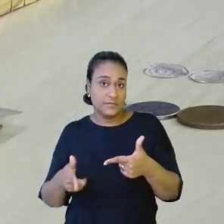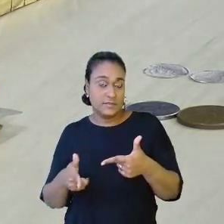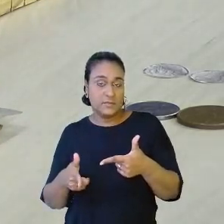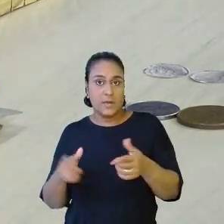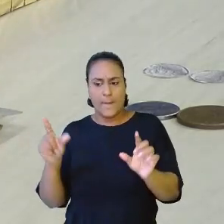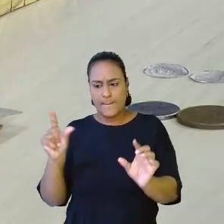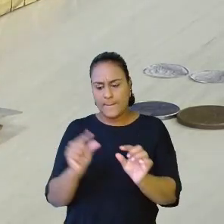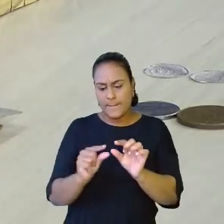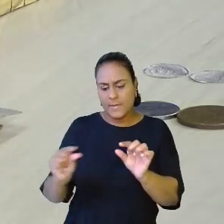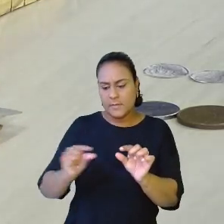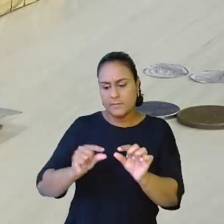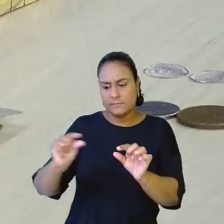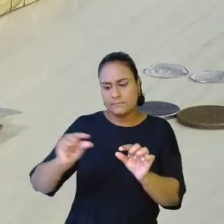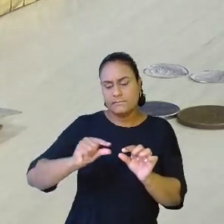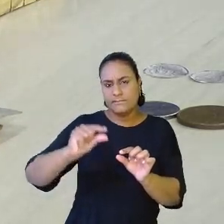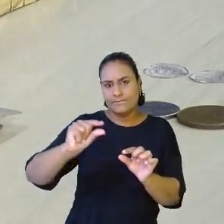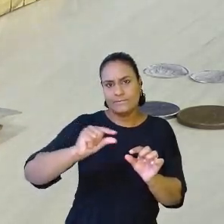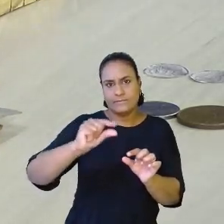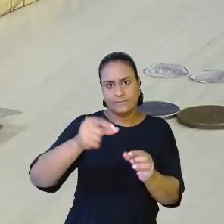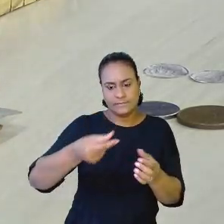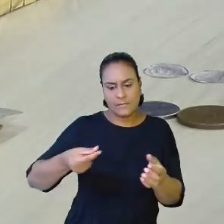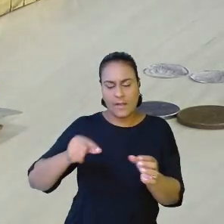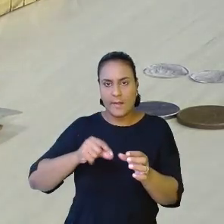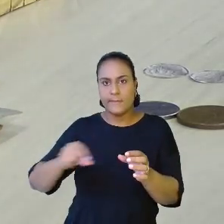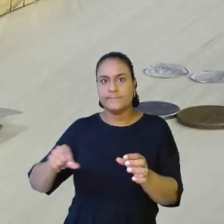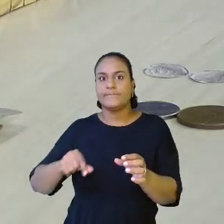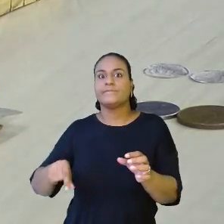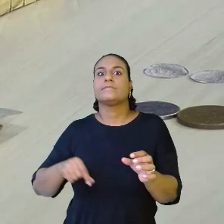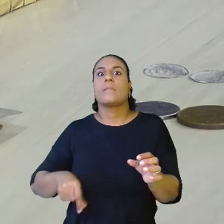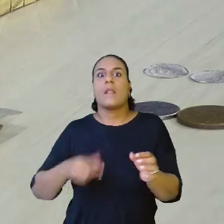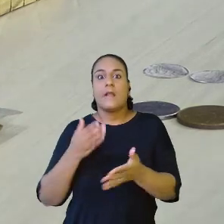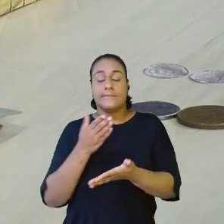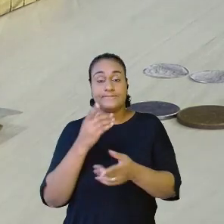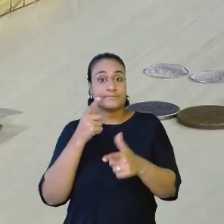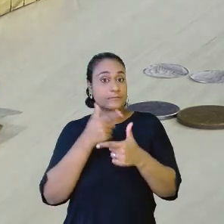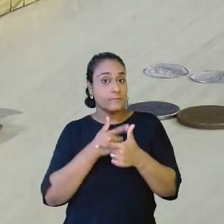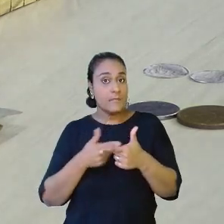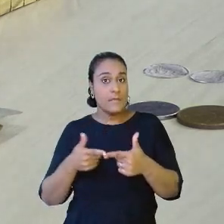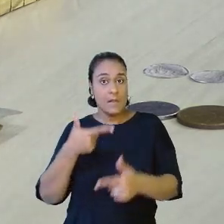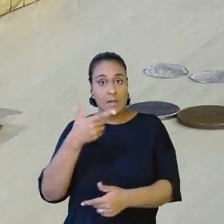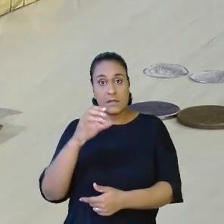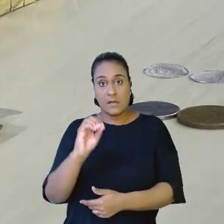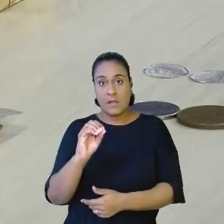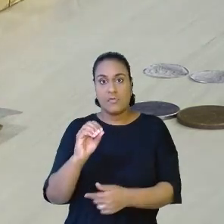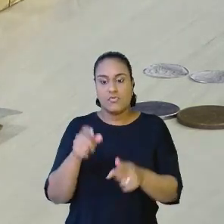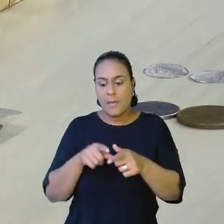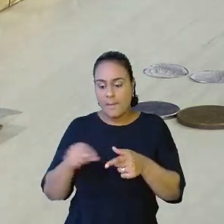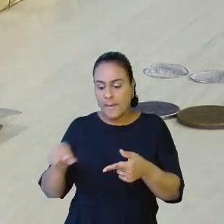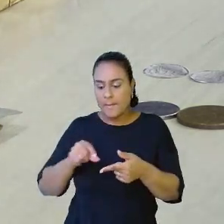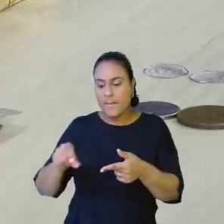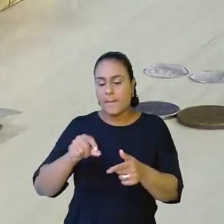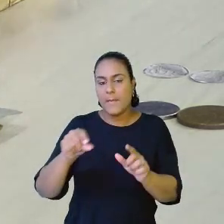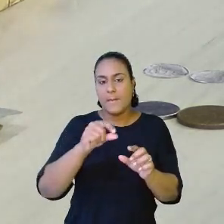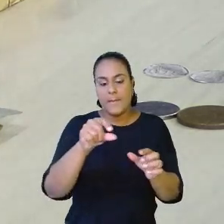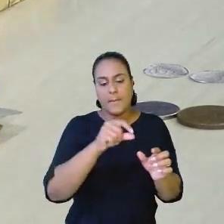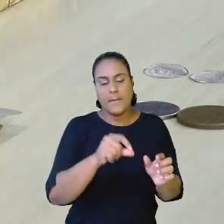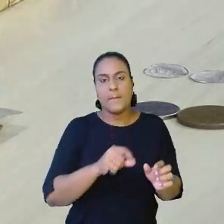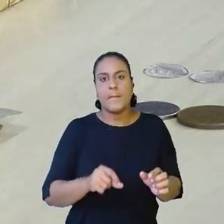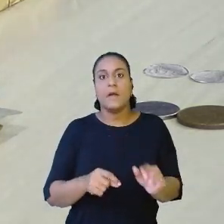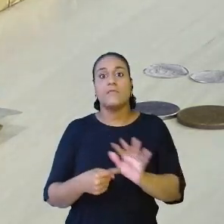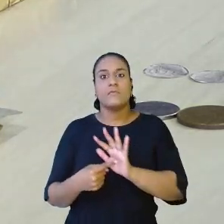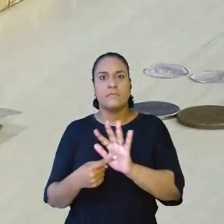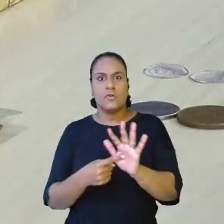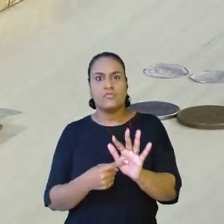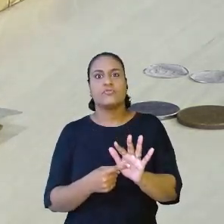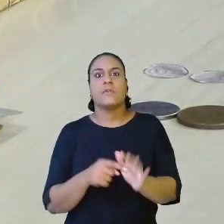menores que ele. Eu vou dividi-las em 10 partes menores. Olha só, vou colocar aqui para que